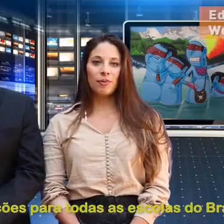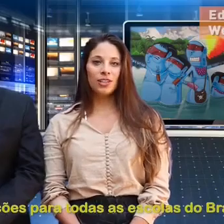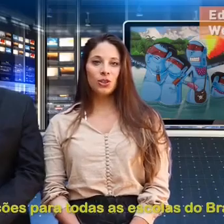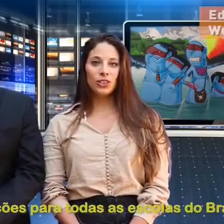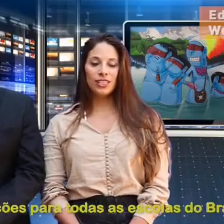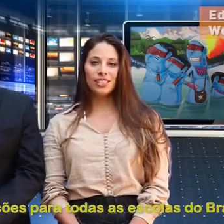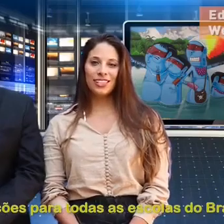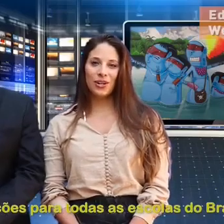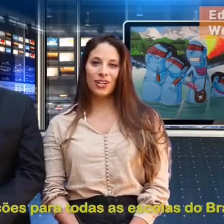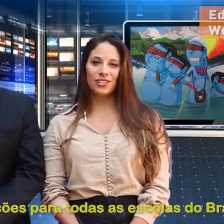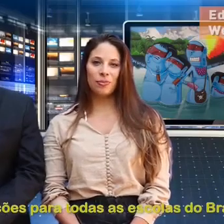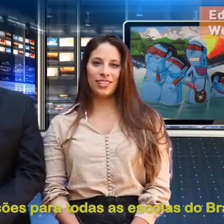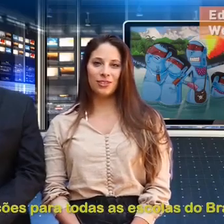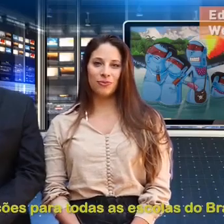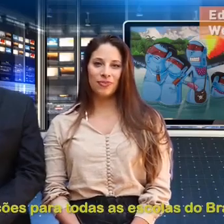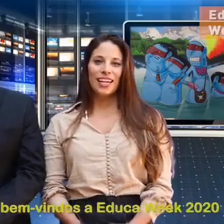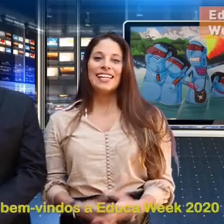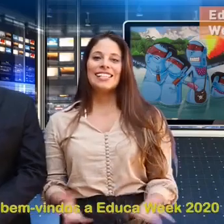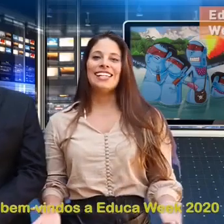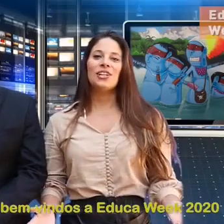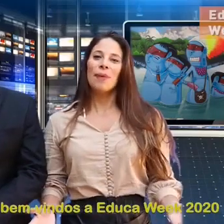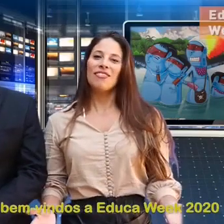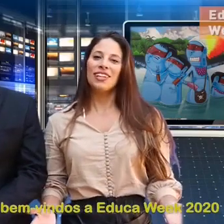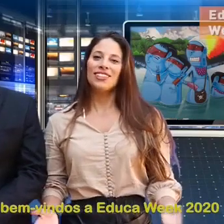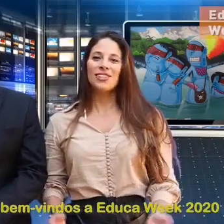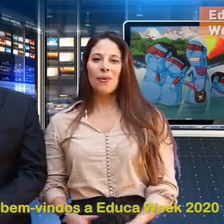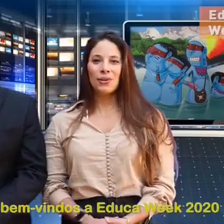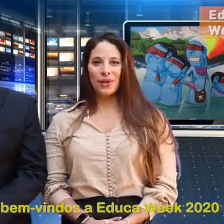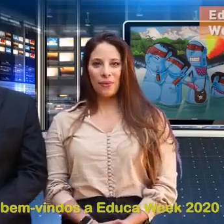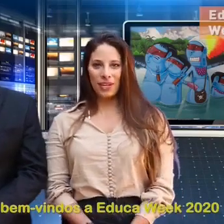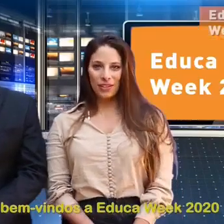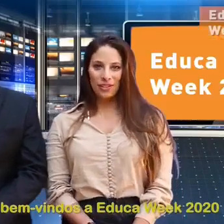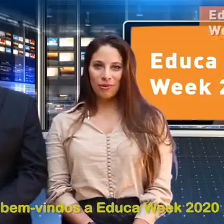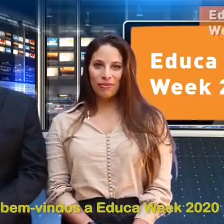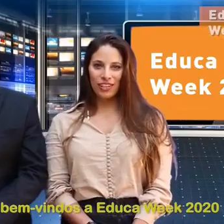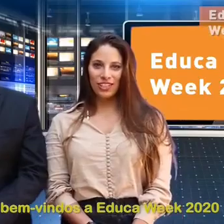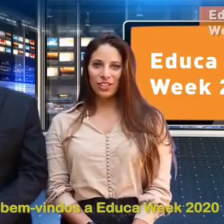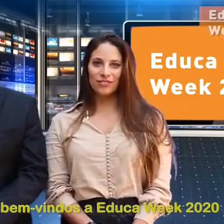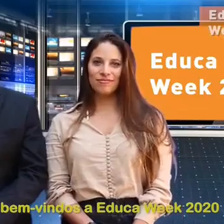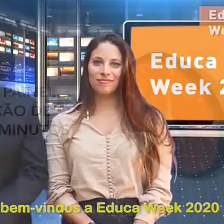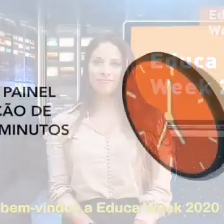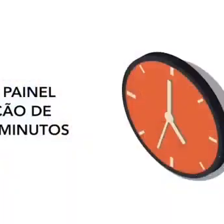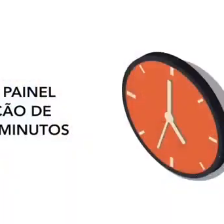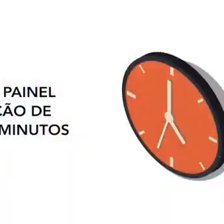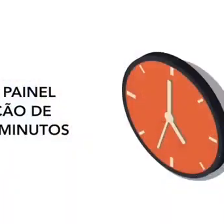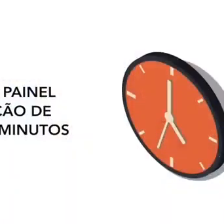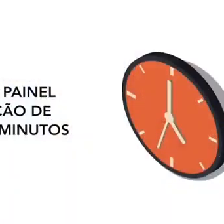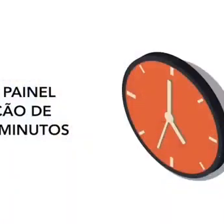com inovações para todas as escolas do Brasil. Sejam bem-vindos ao EDUCA Week 2020.